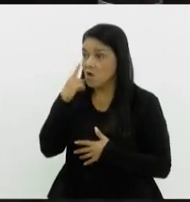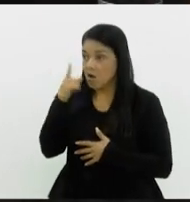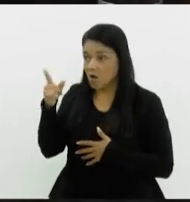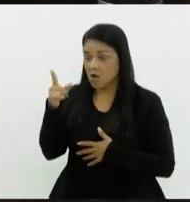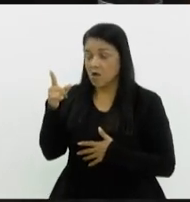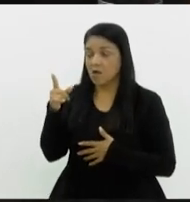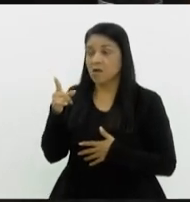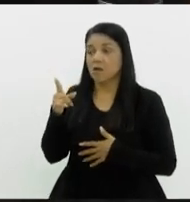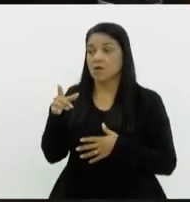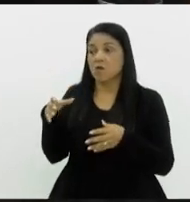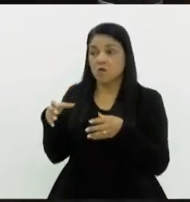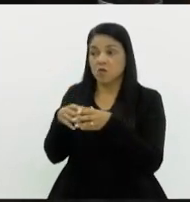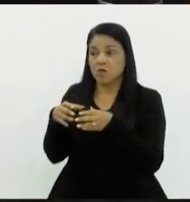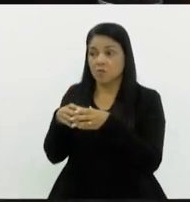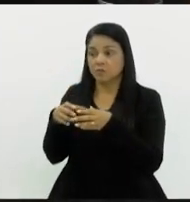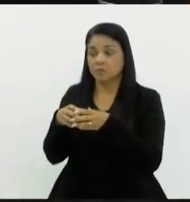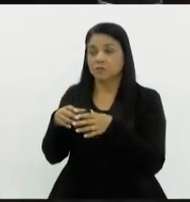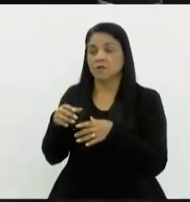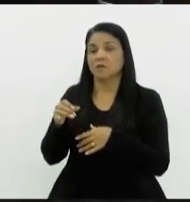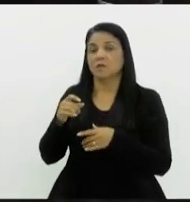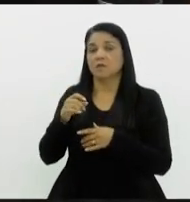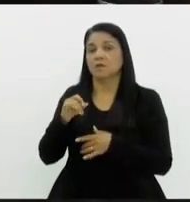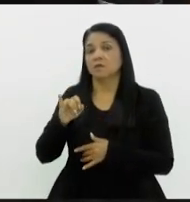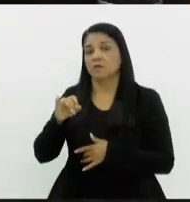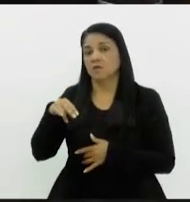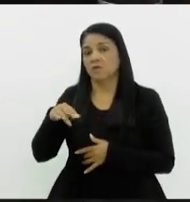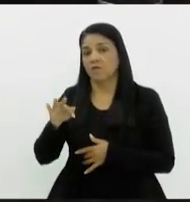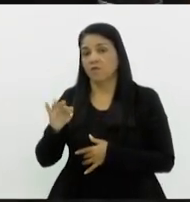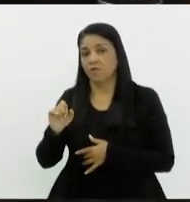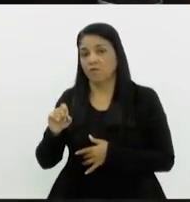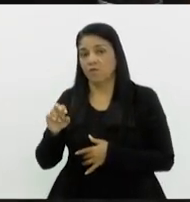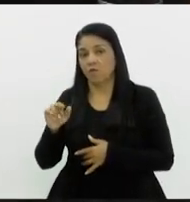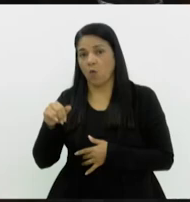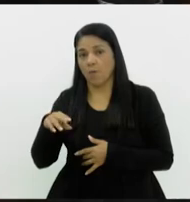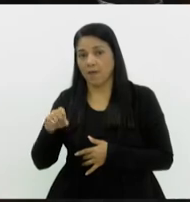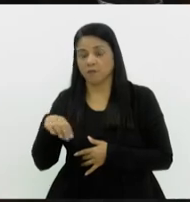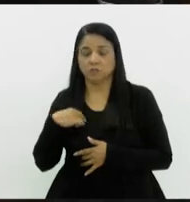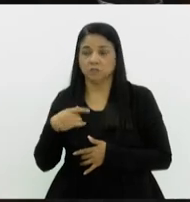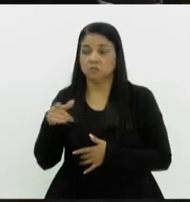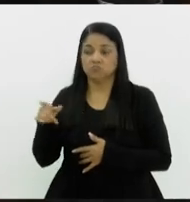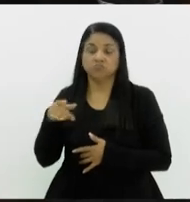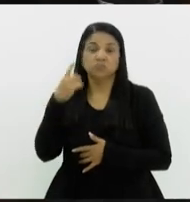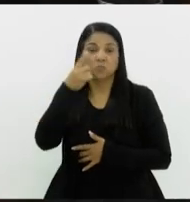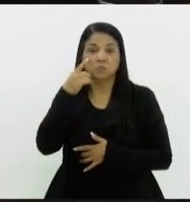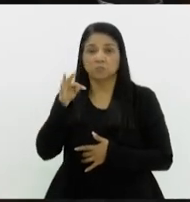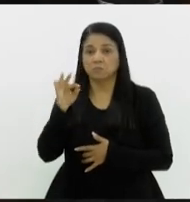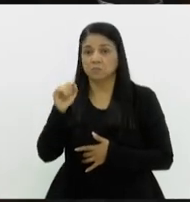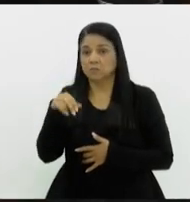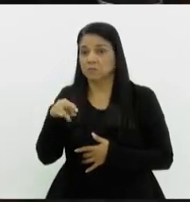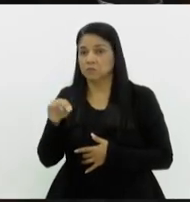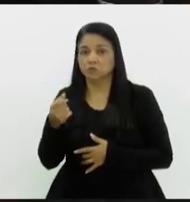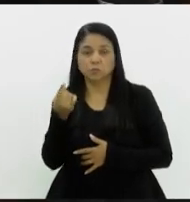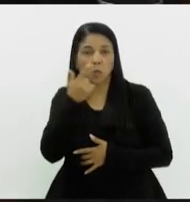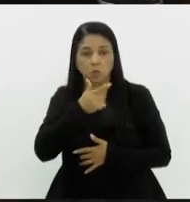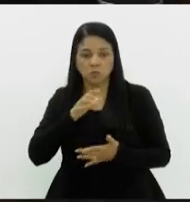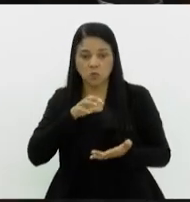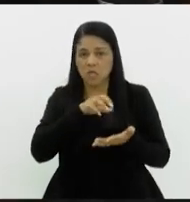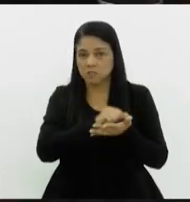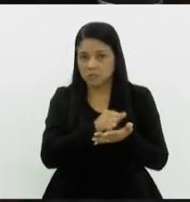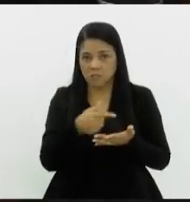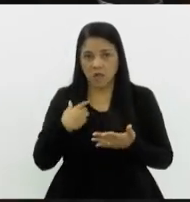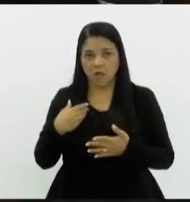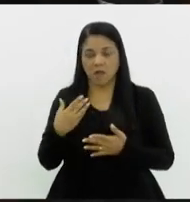deputado Tandi está participando online aqui conosco na tela e não está conseguindo registrar presença. Gostaria